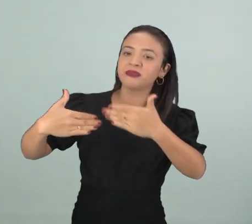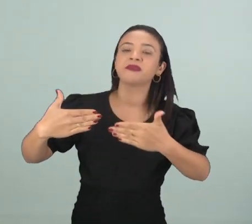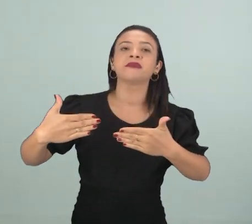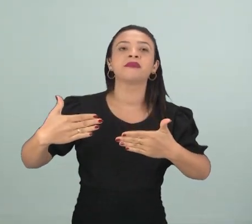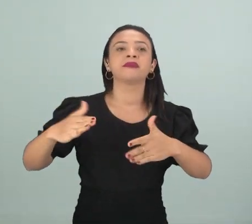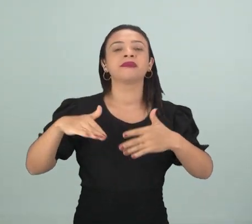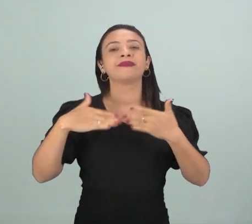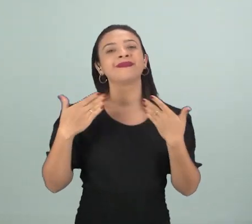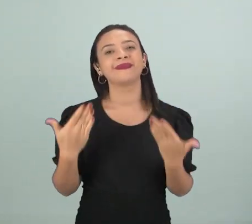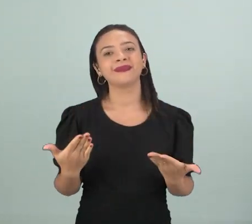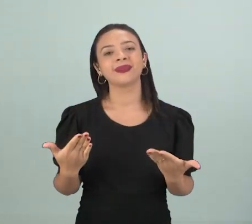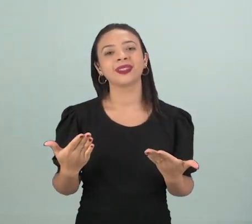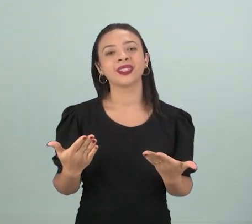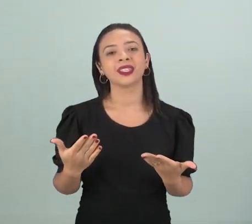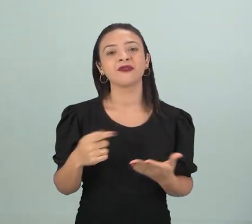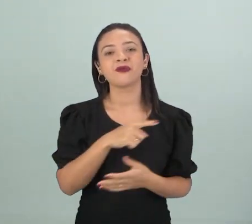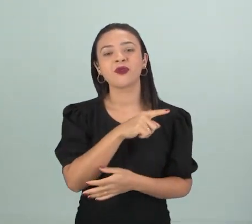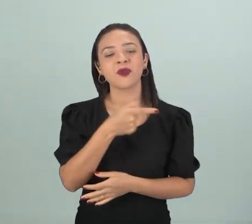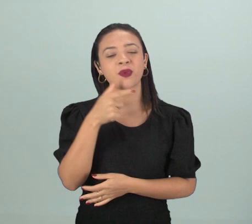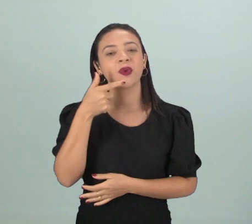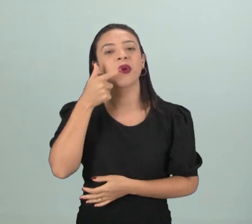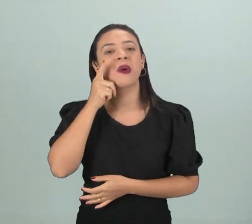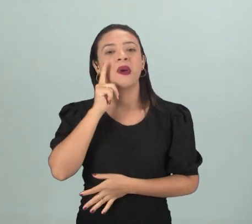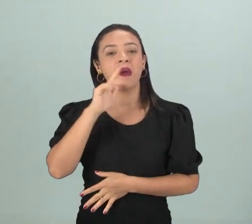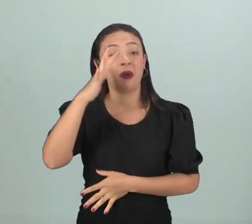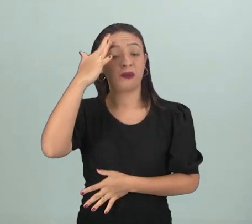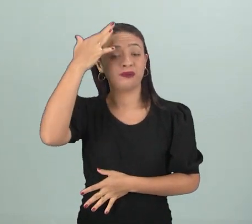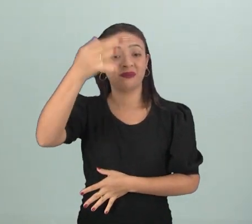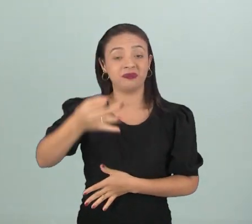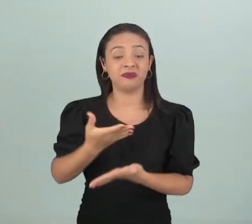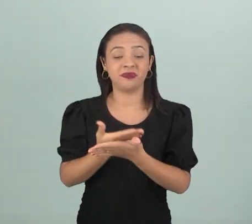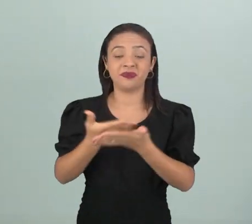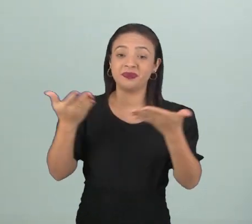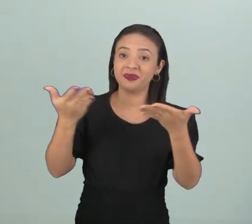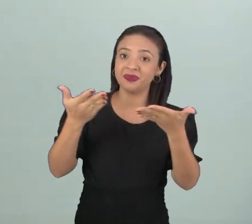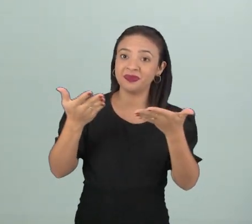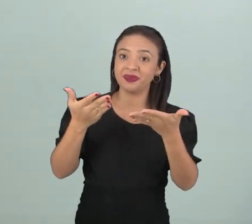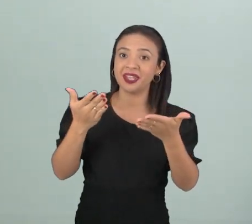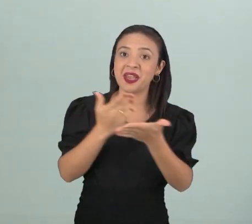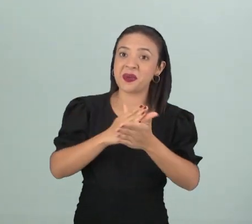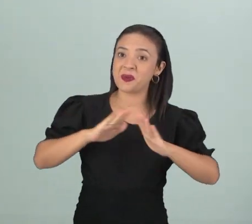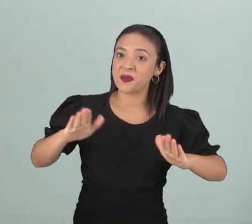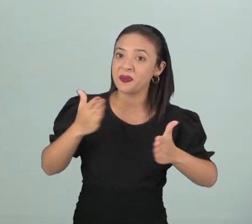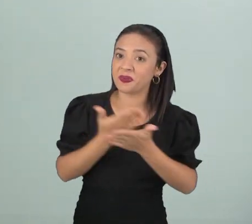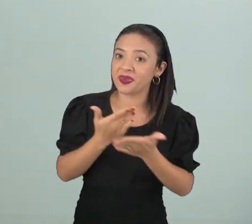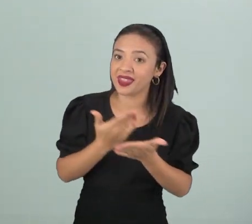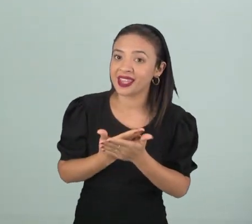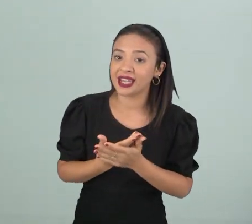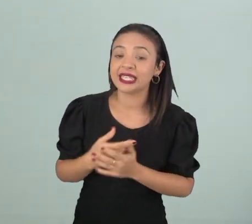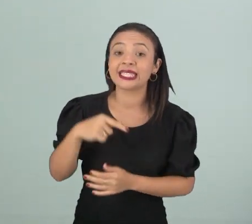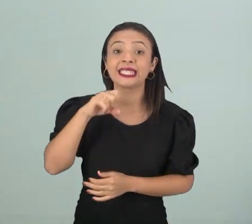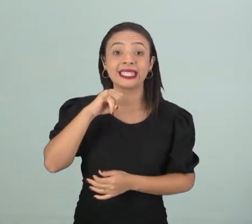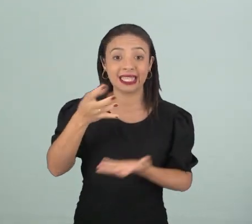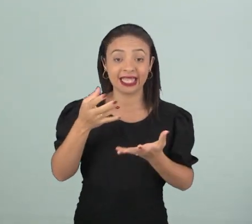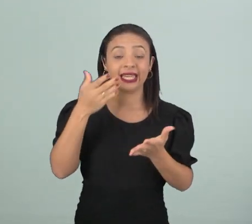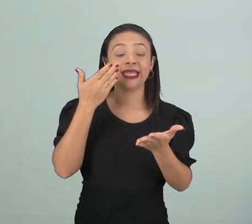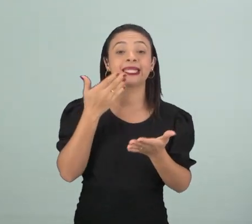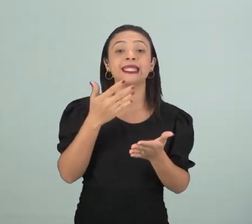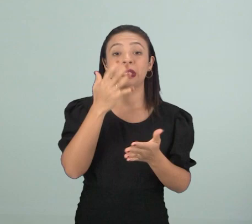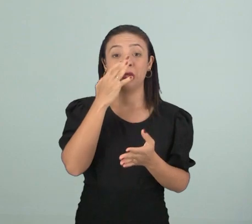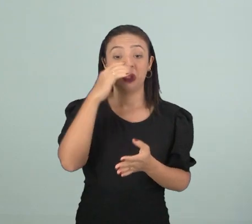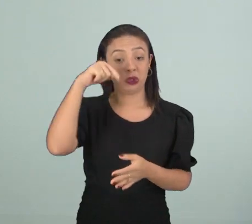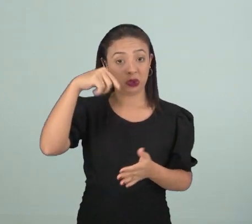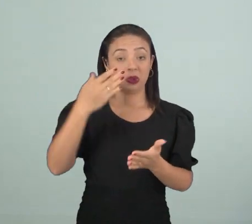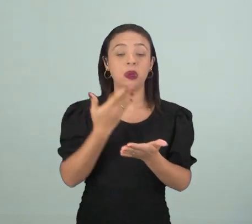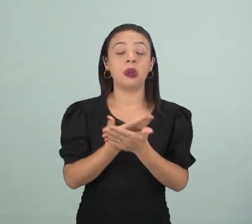passa. Então é isso, eu espero que vocês tenham conseguido compreender a nossa aula. A gente vai ficando por aqui. Para ter acesso a essa aula na íntegra e